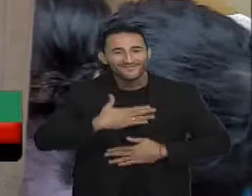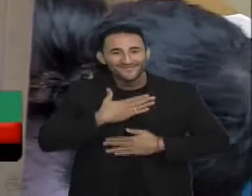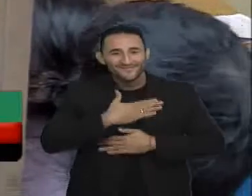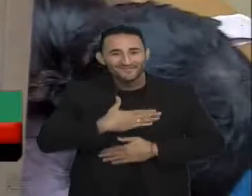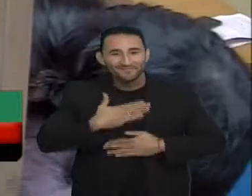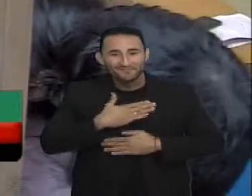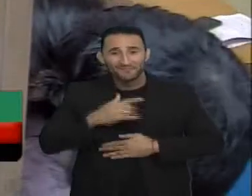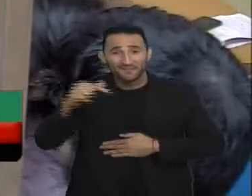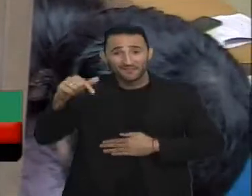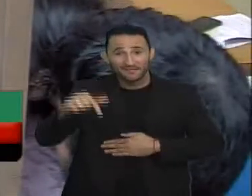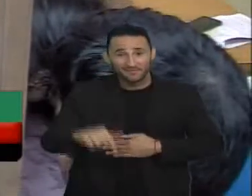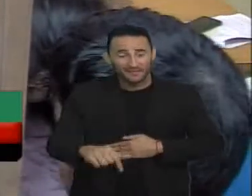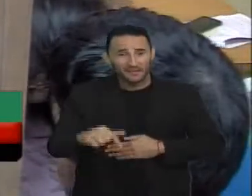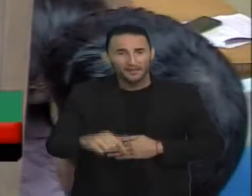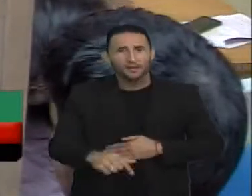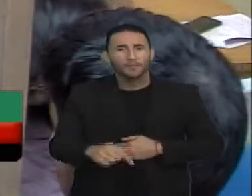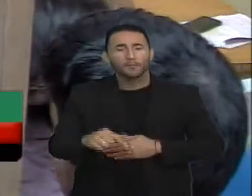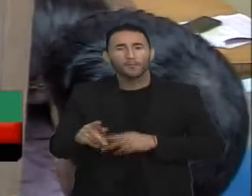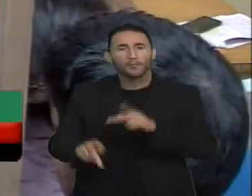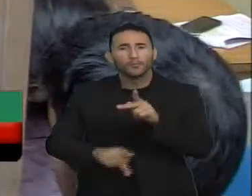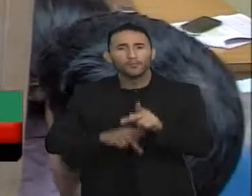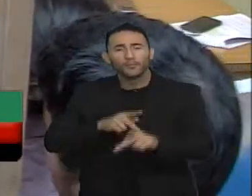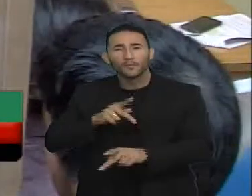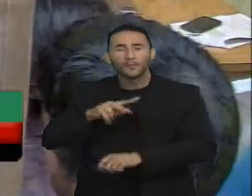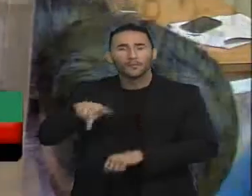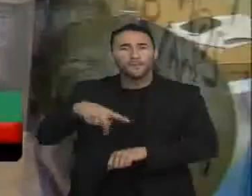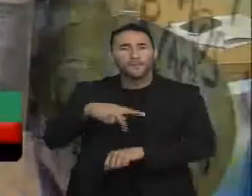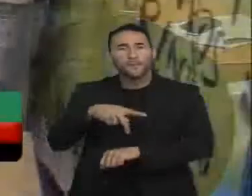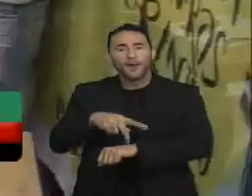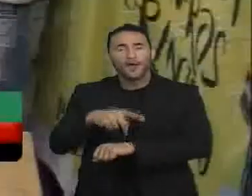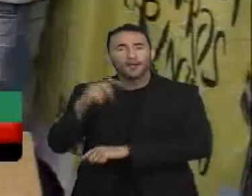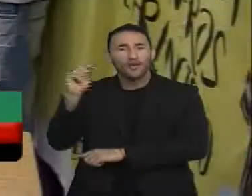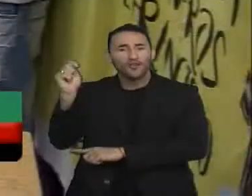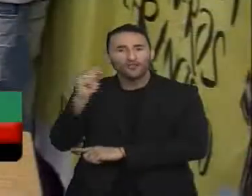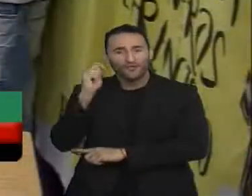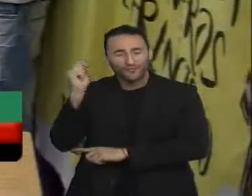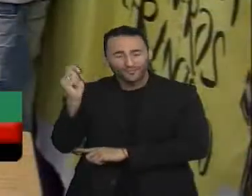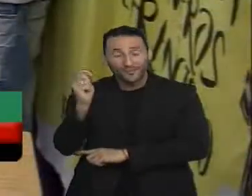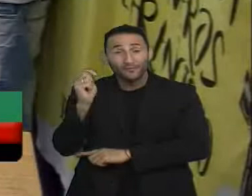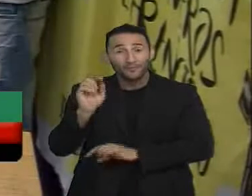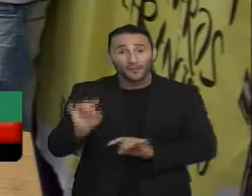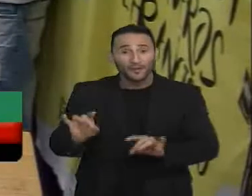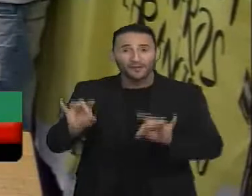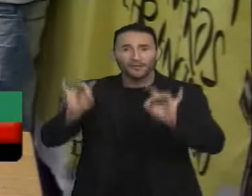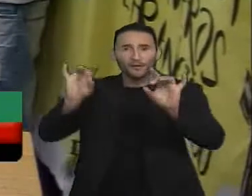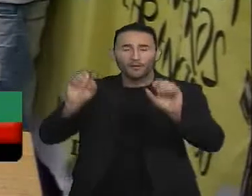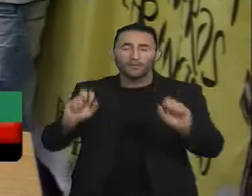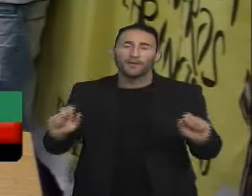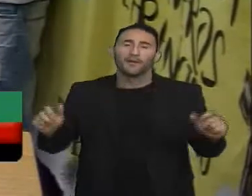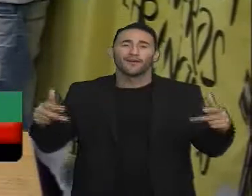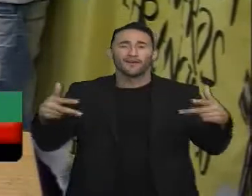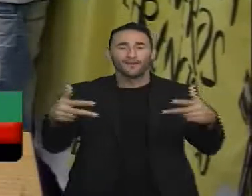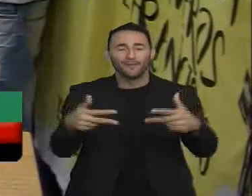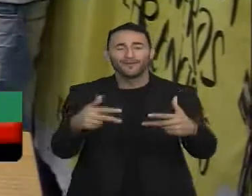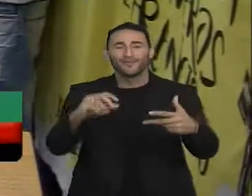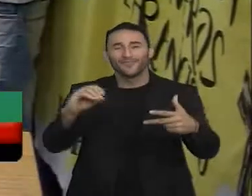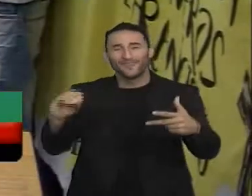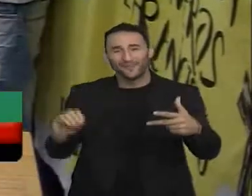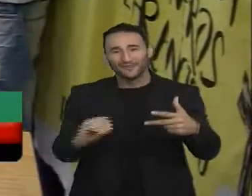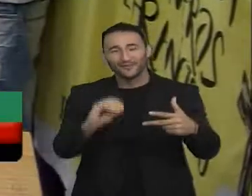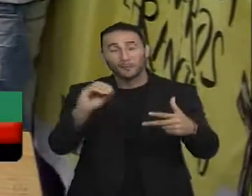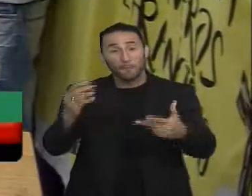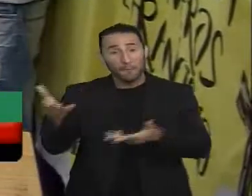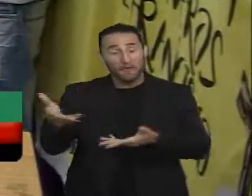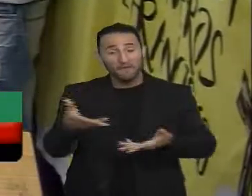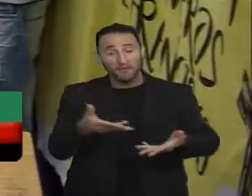aqui, os irmãos argentinos, a essa casa, especialmente a nossa Câmara Municipal Osasco.